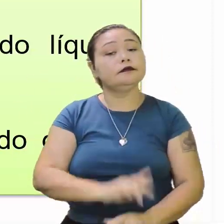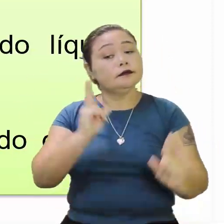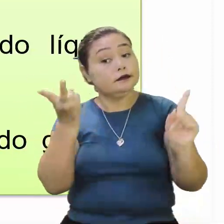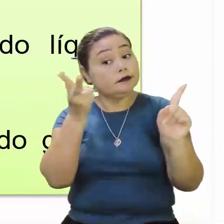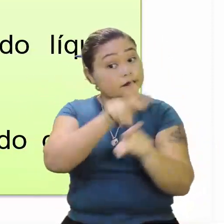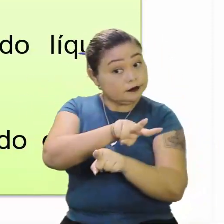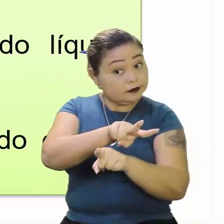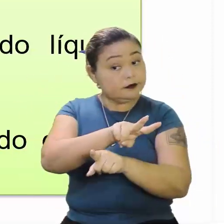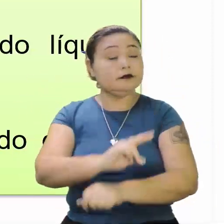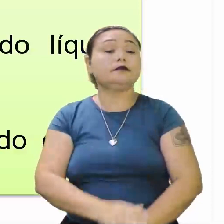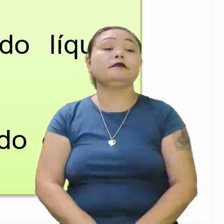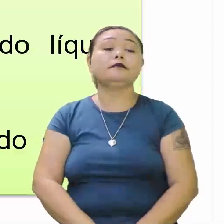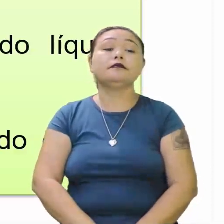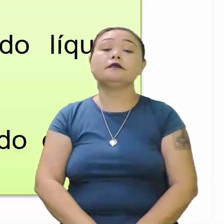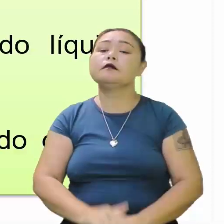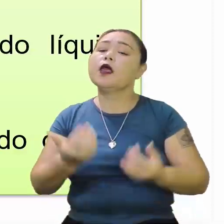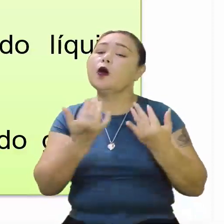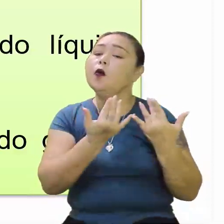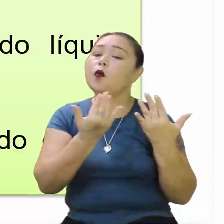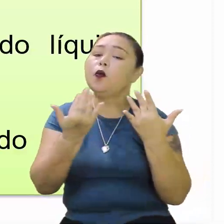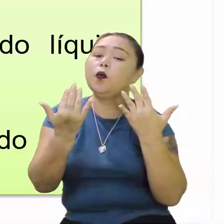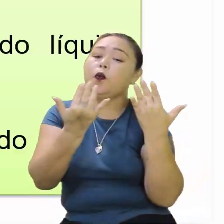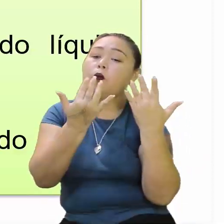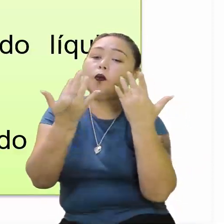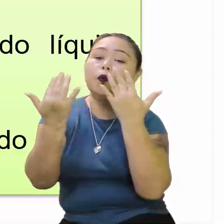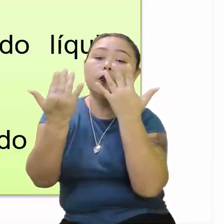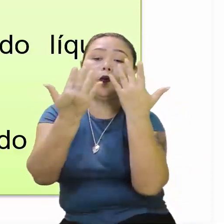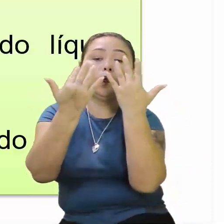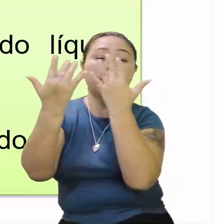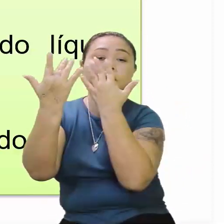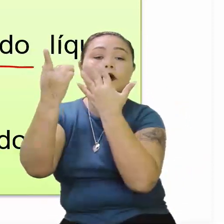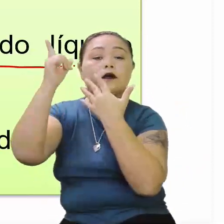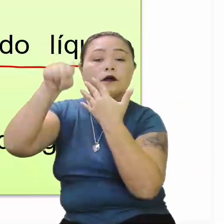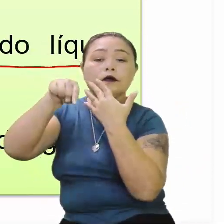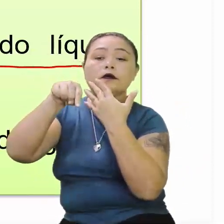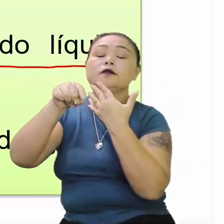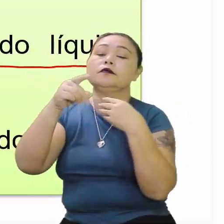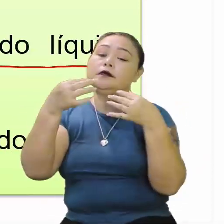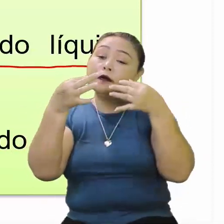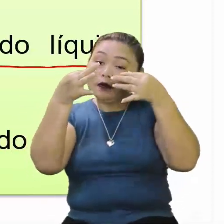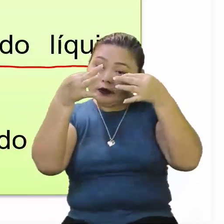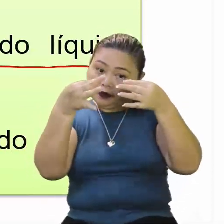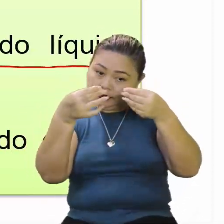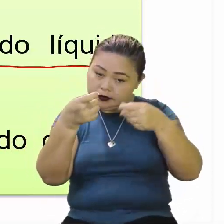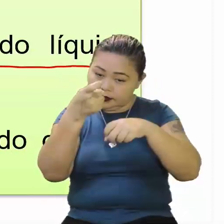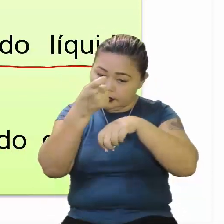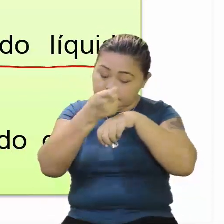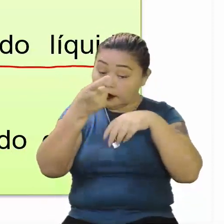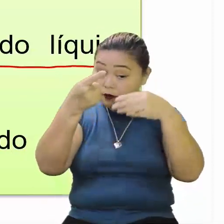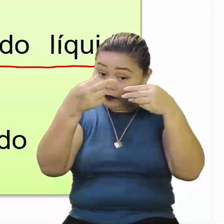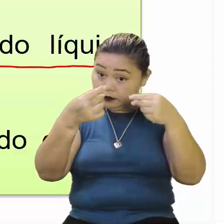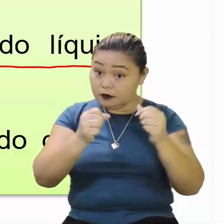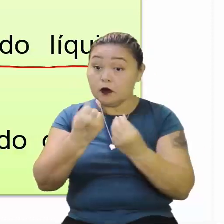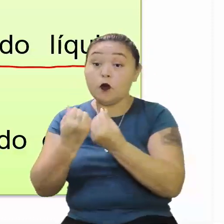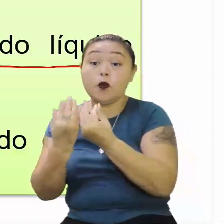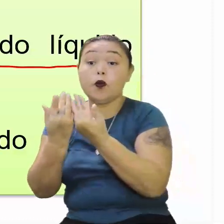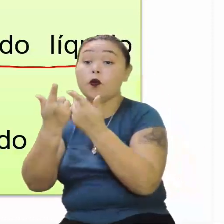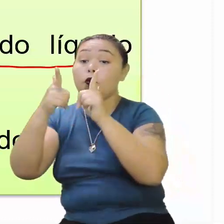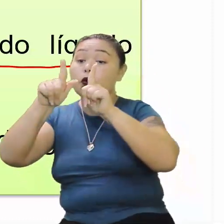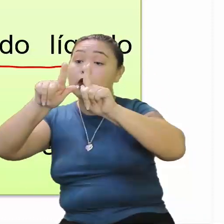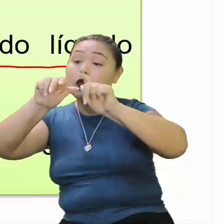fusão. A vaporização é a passagem do estado líquido para o